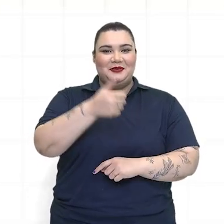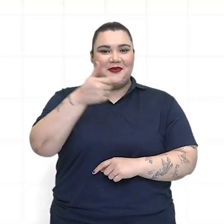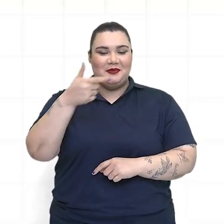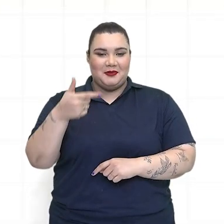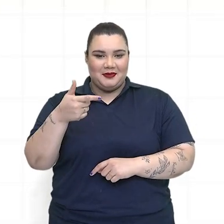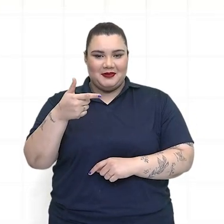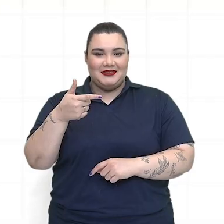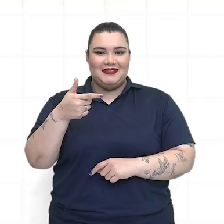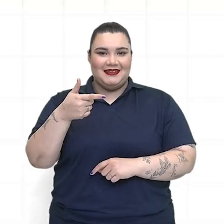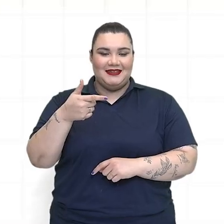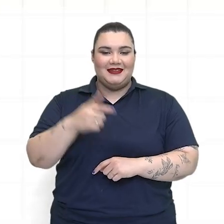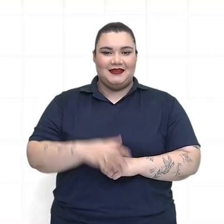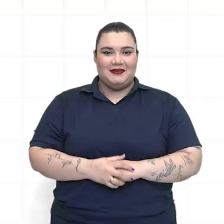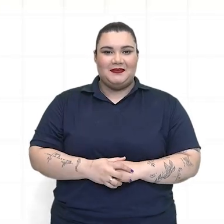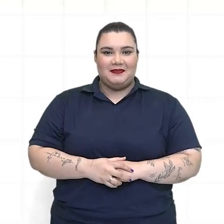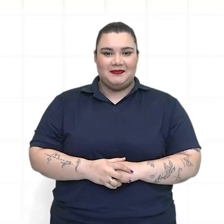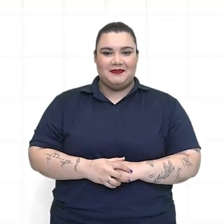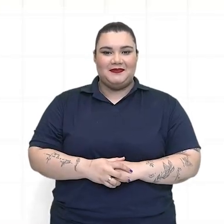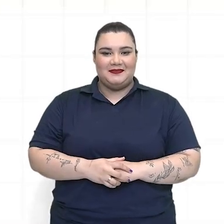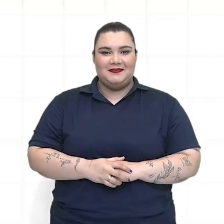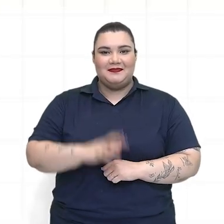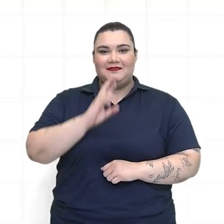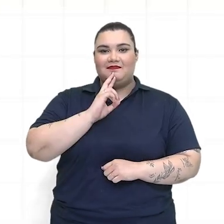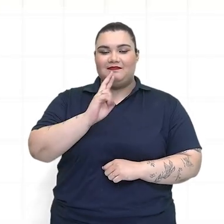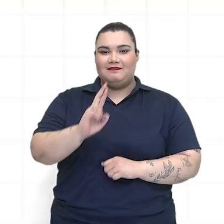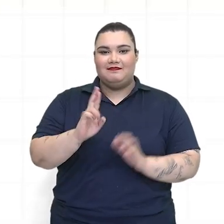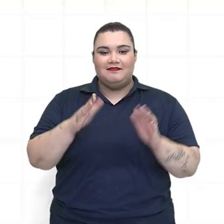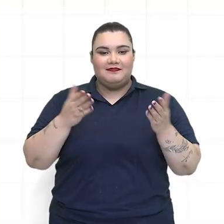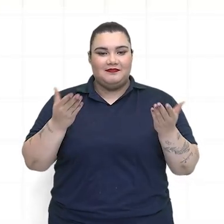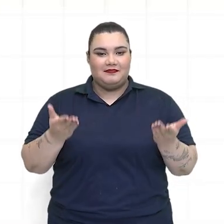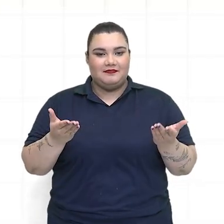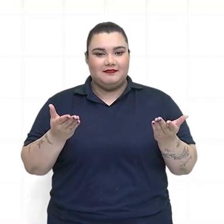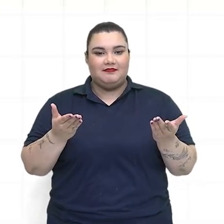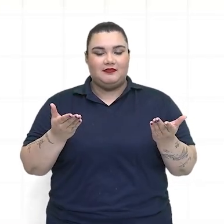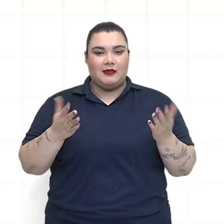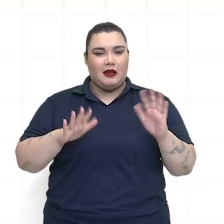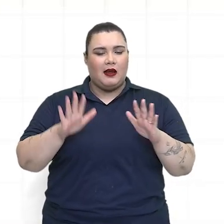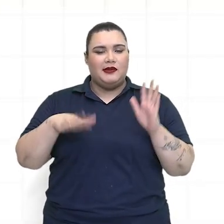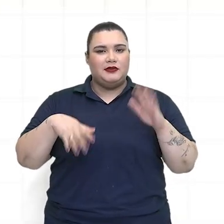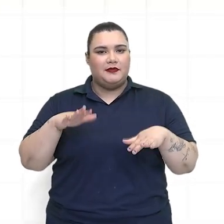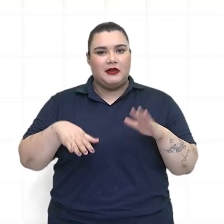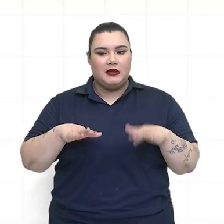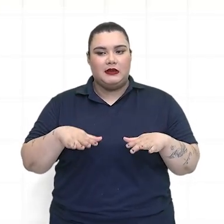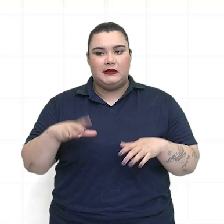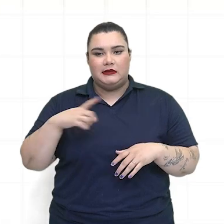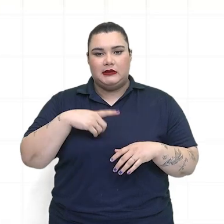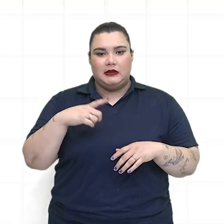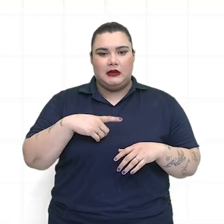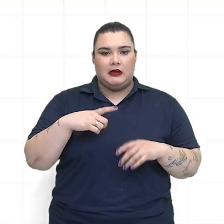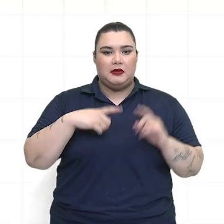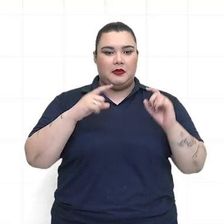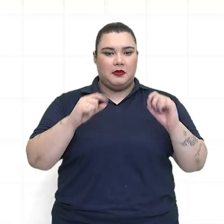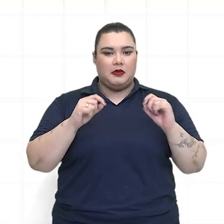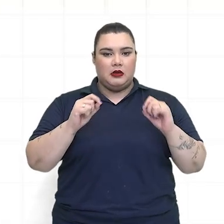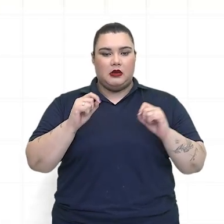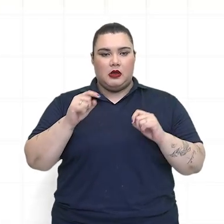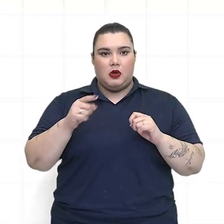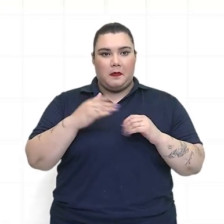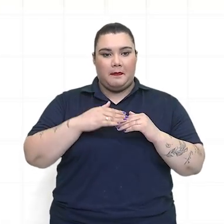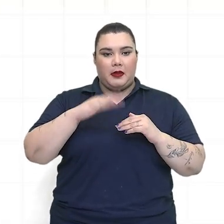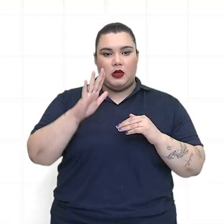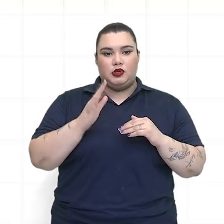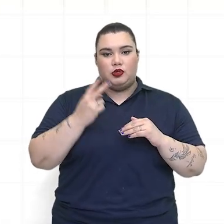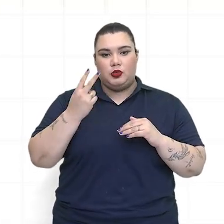vezes 12. Certo? Geralmente, né, quando a gente tem um produto com mais de